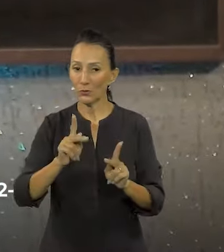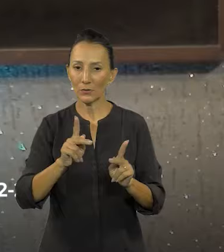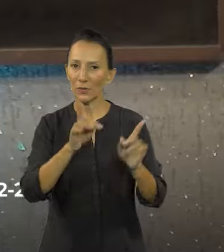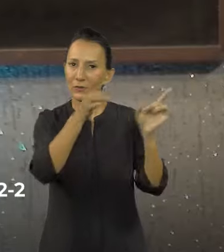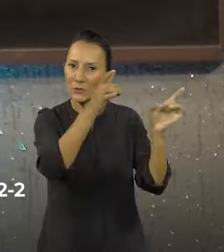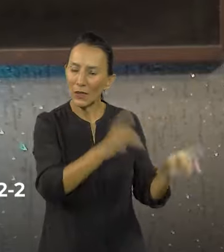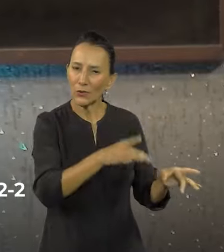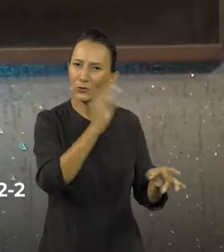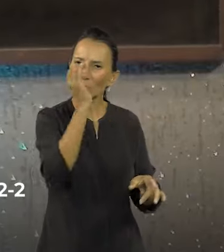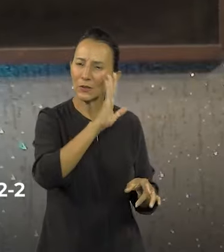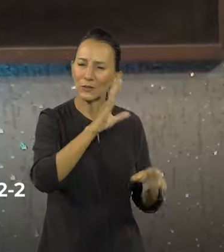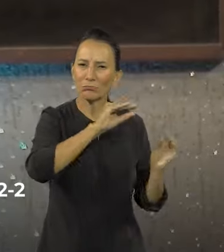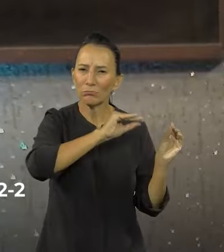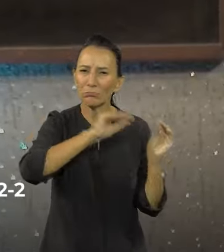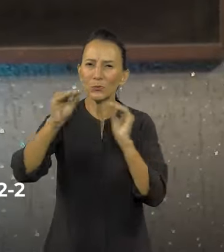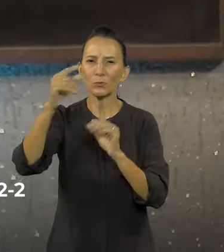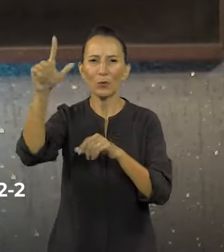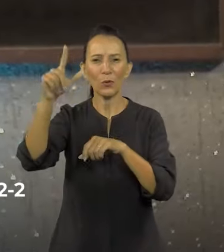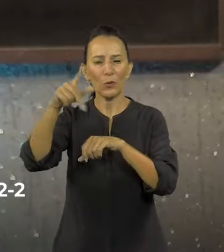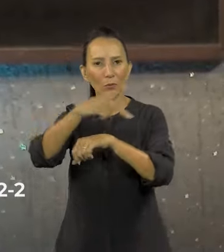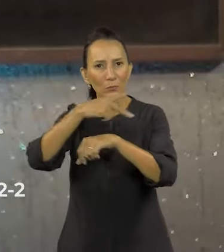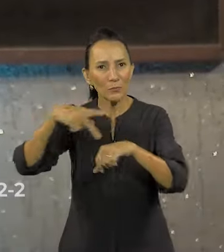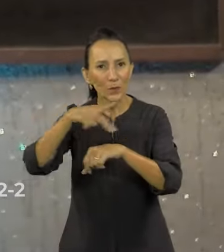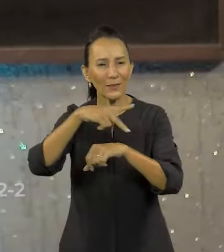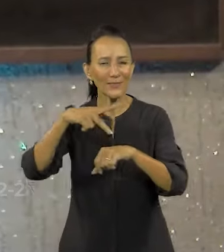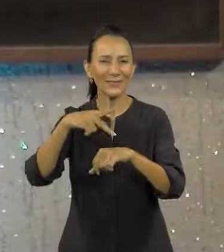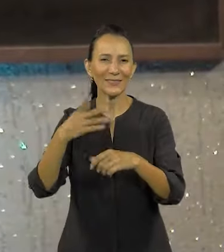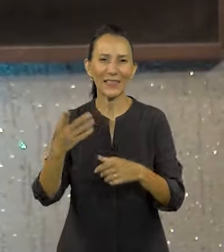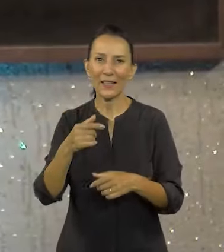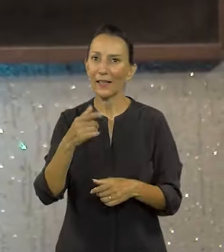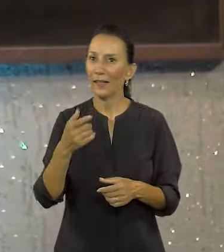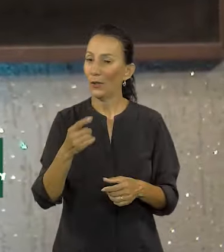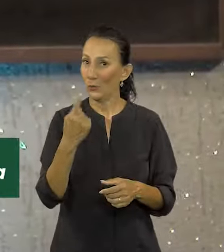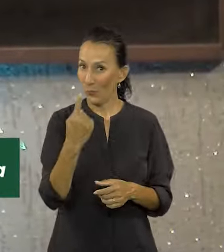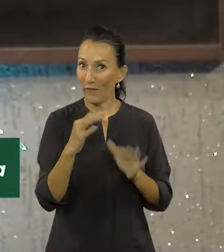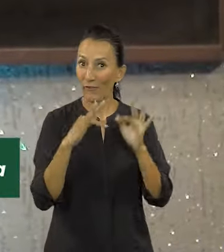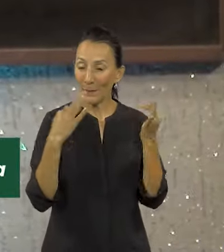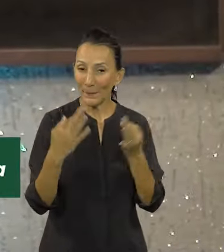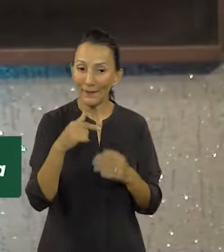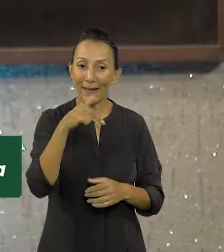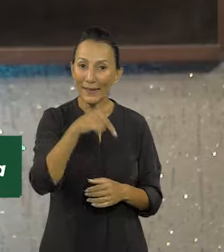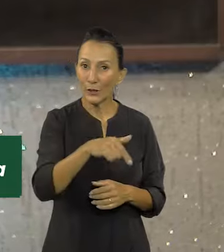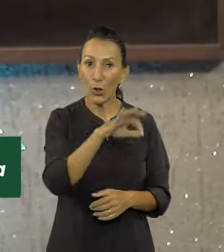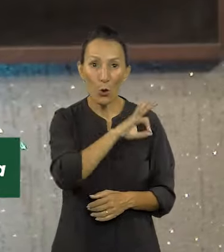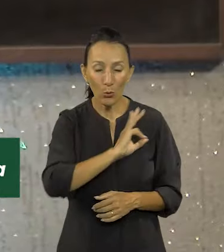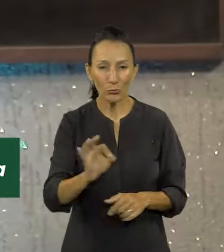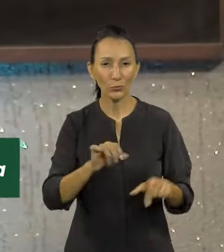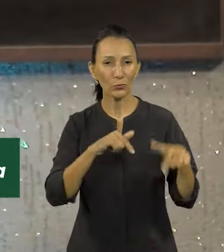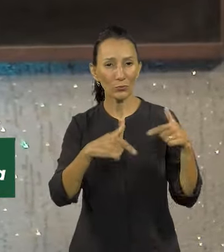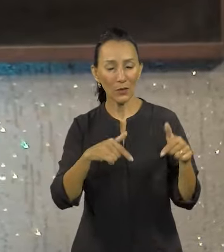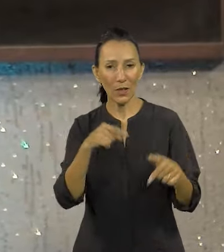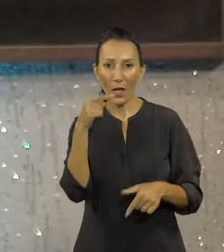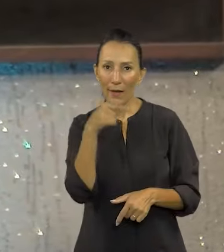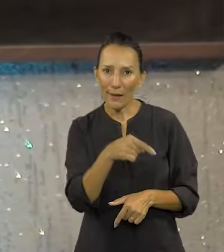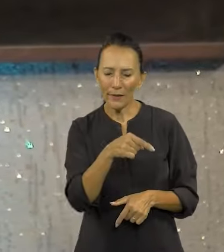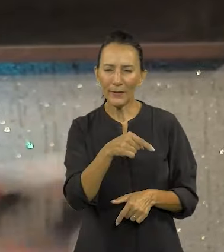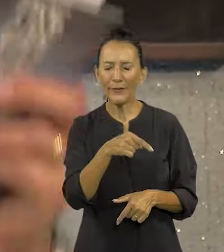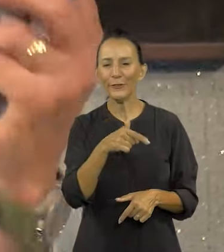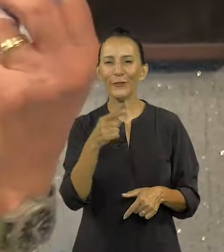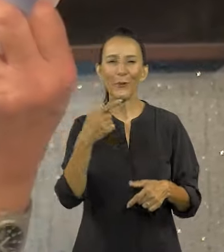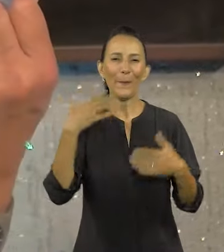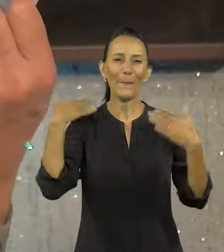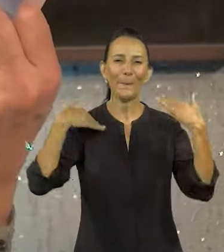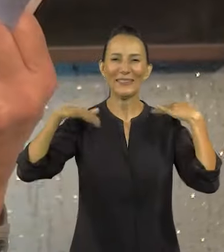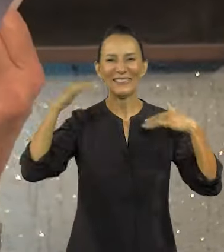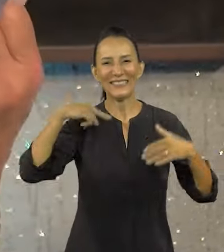uma família revoltada com Deus tinha aqui um ótimo emprego e o que que eles fizeram foram passear em Salvador